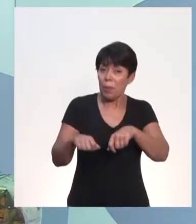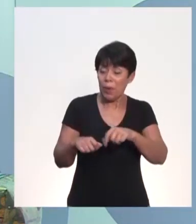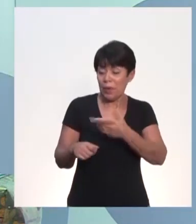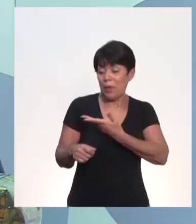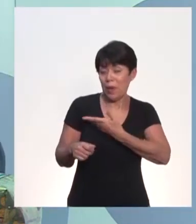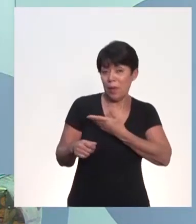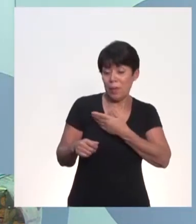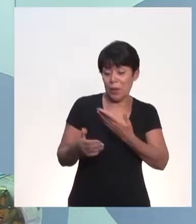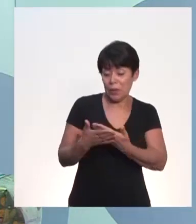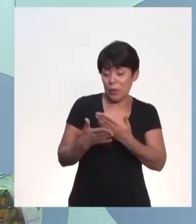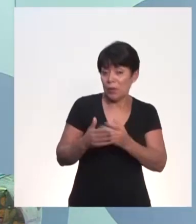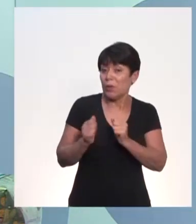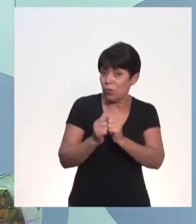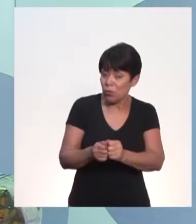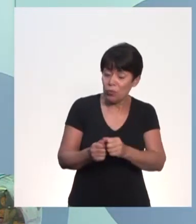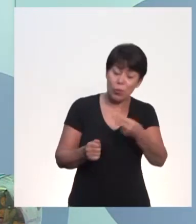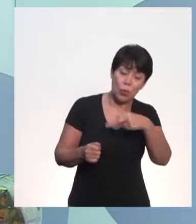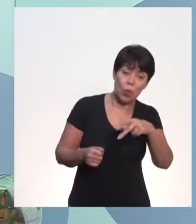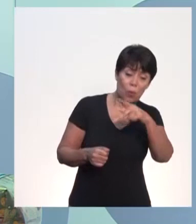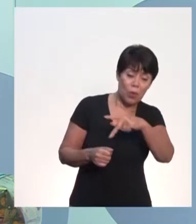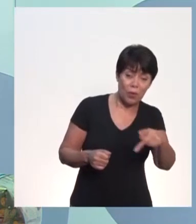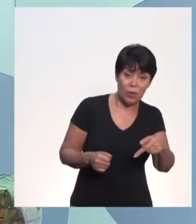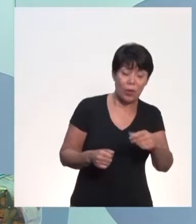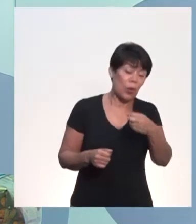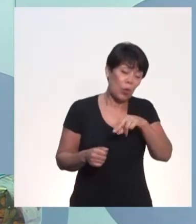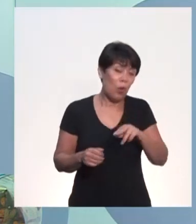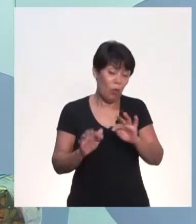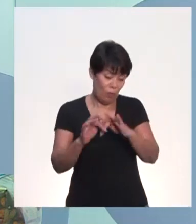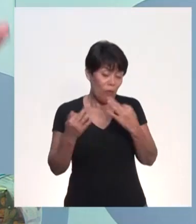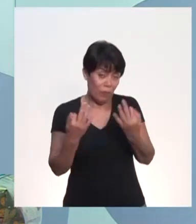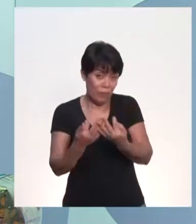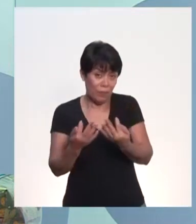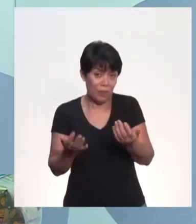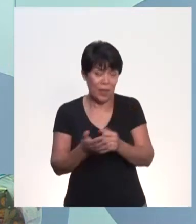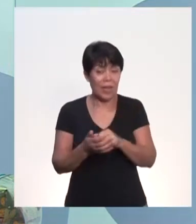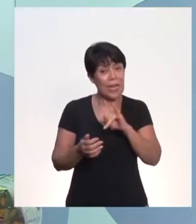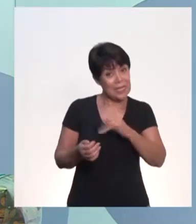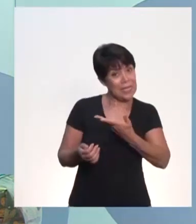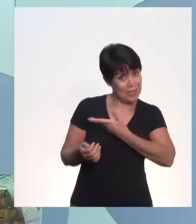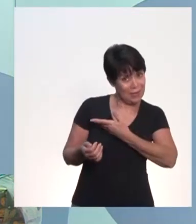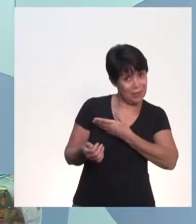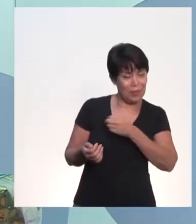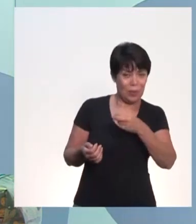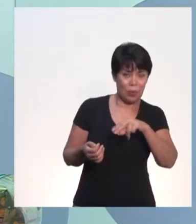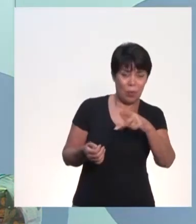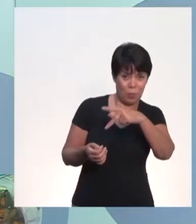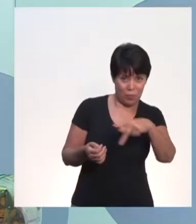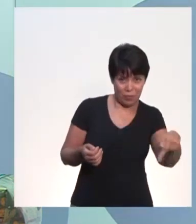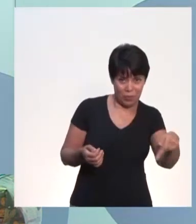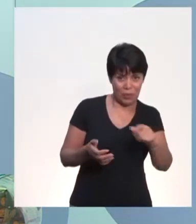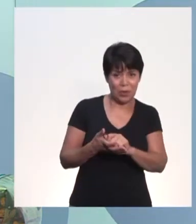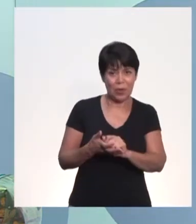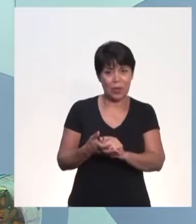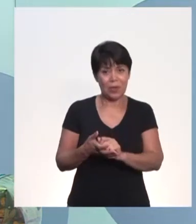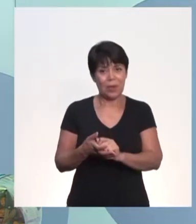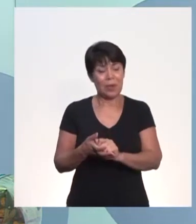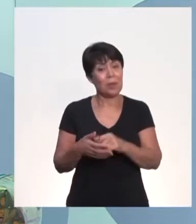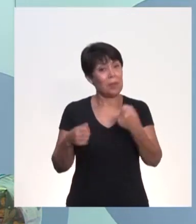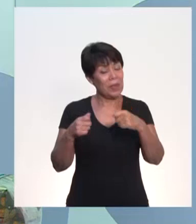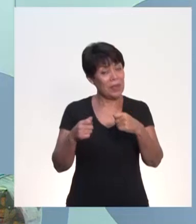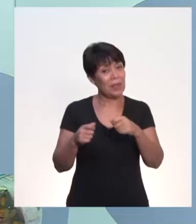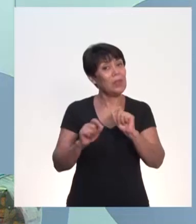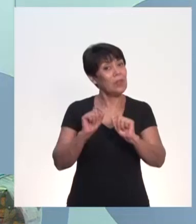ser o professor, pode ser alguém da nossa casa. No caso de ser amigos e professores, lembrando que vai ter que ser